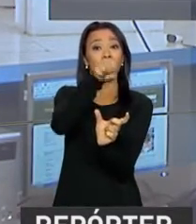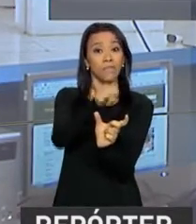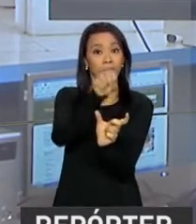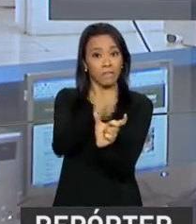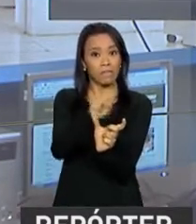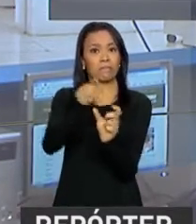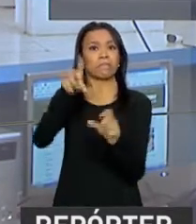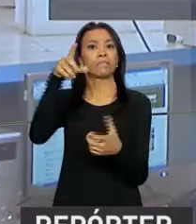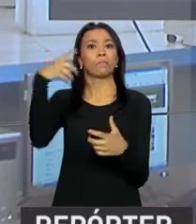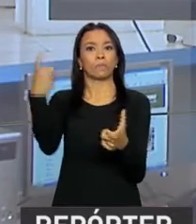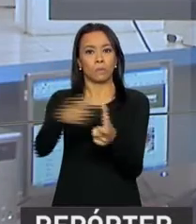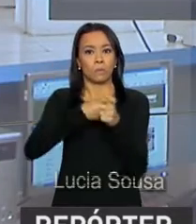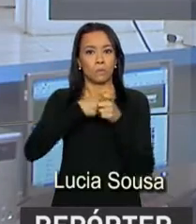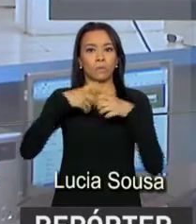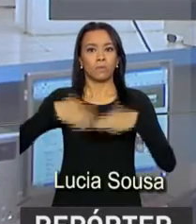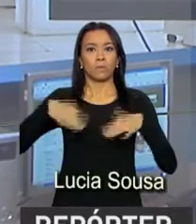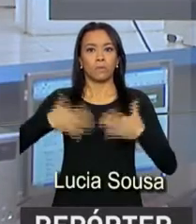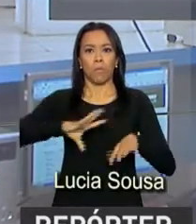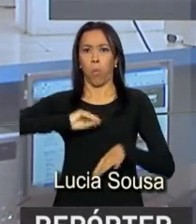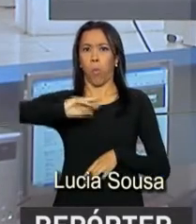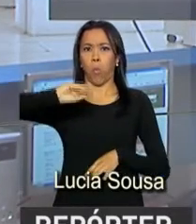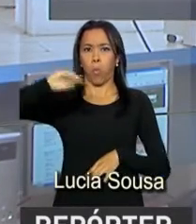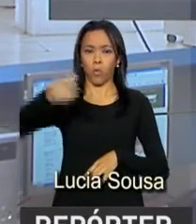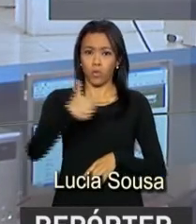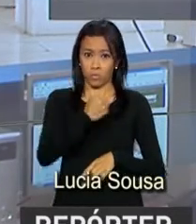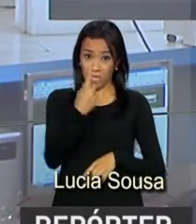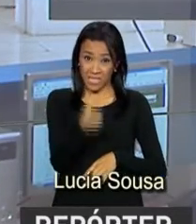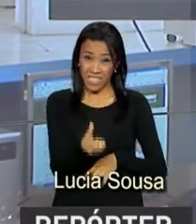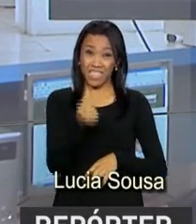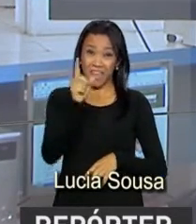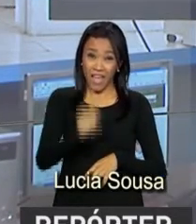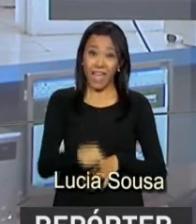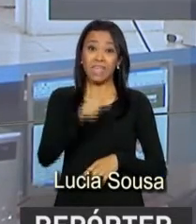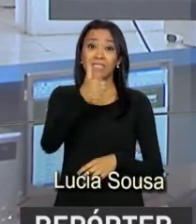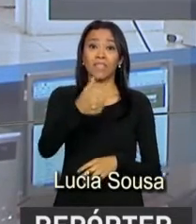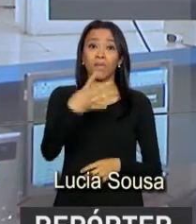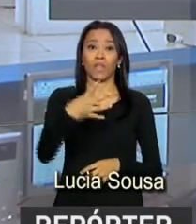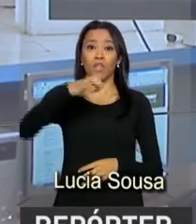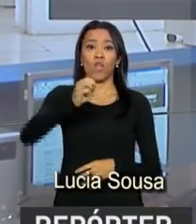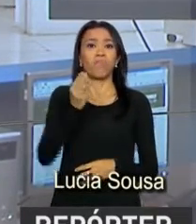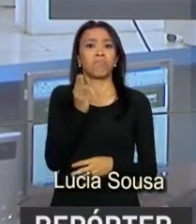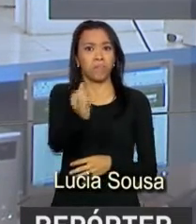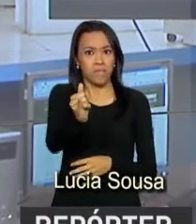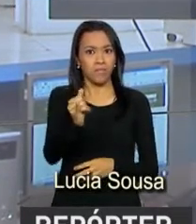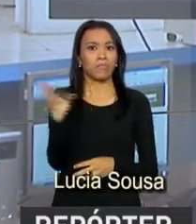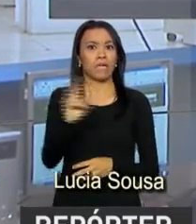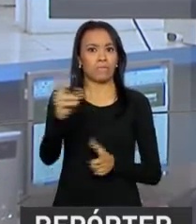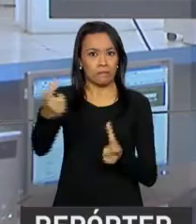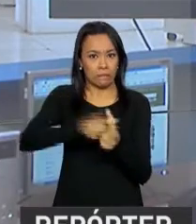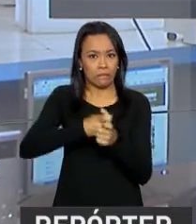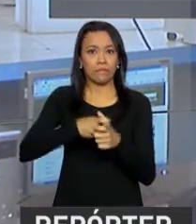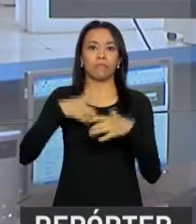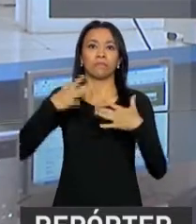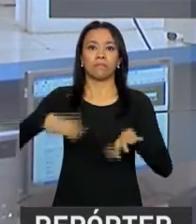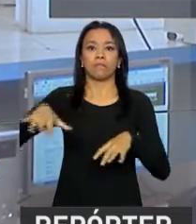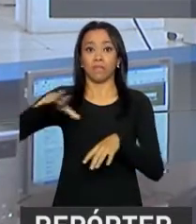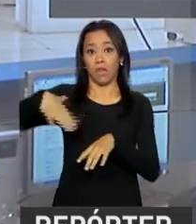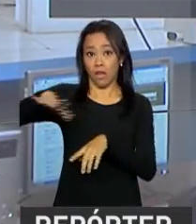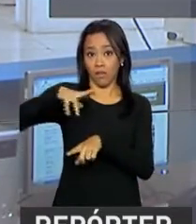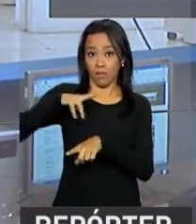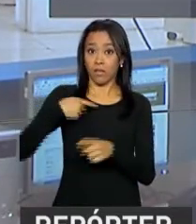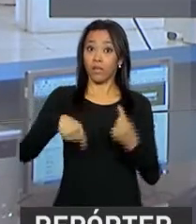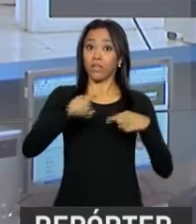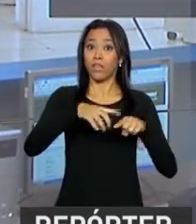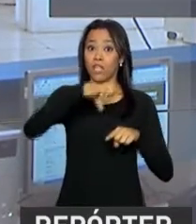crescente em 2016 o rombo previsto é de 149 bilhões de reais com o setor privado e 90 milhões